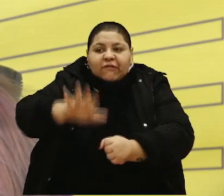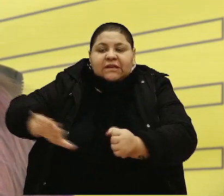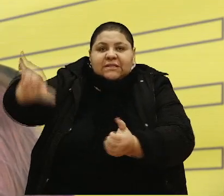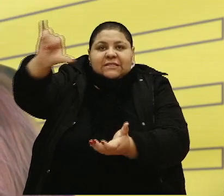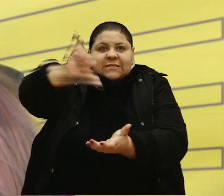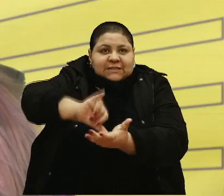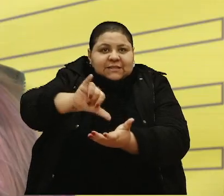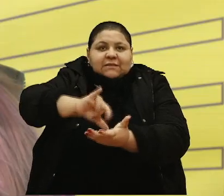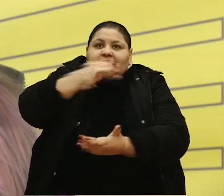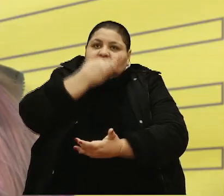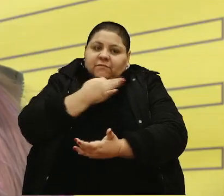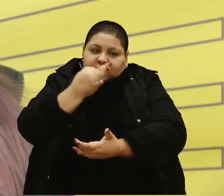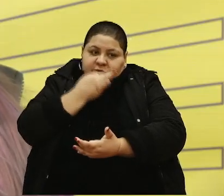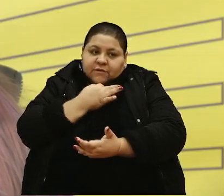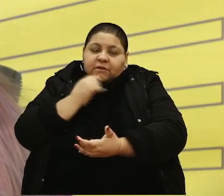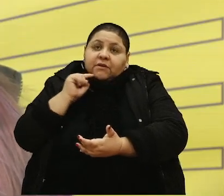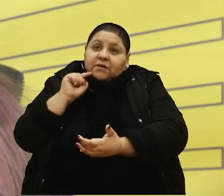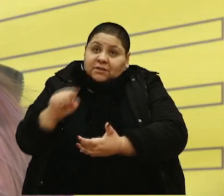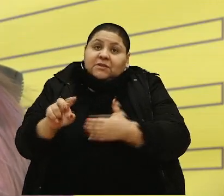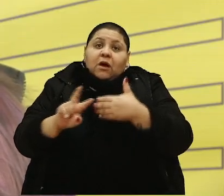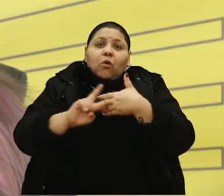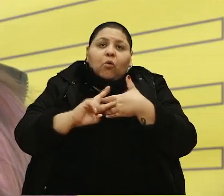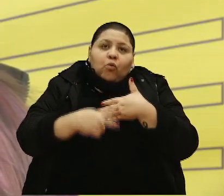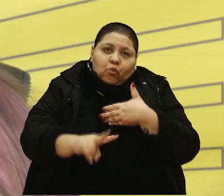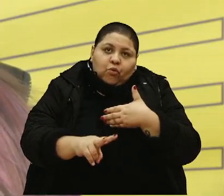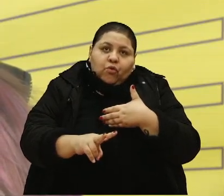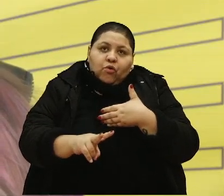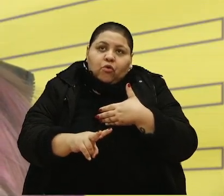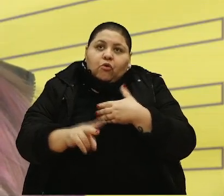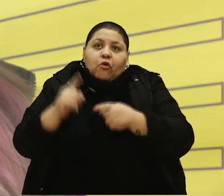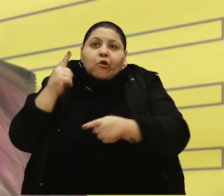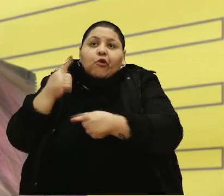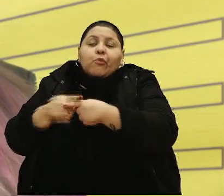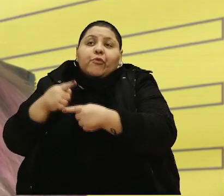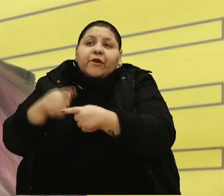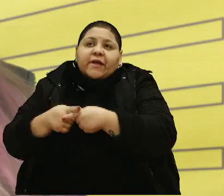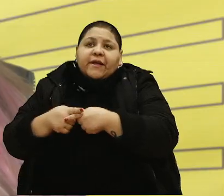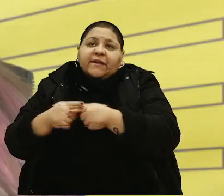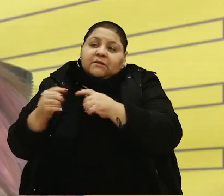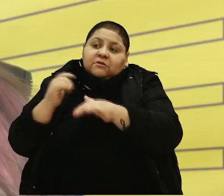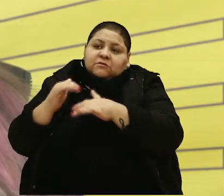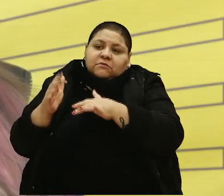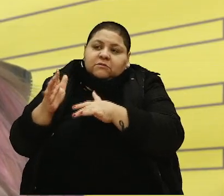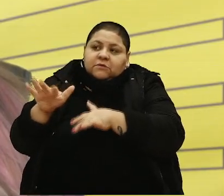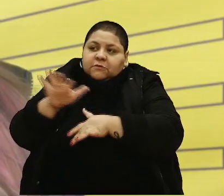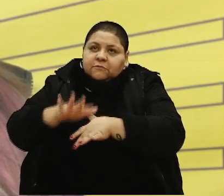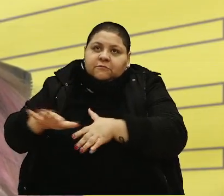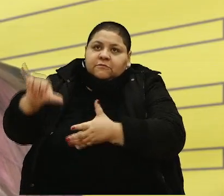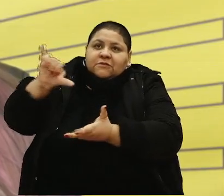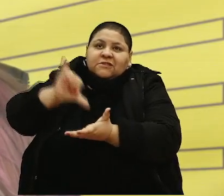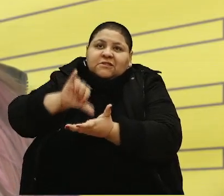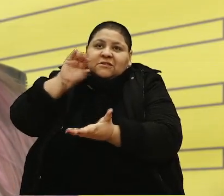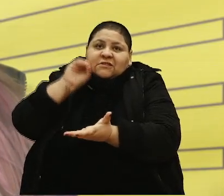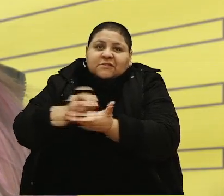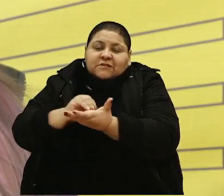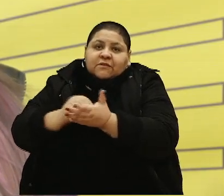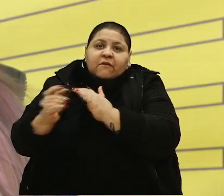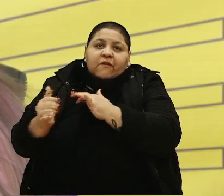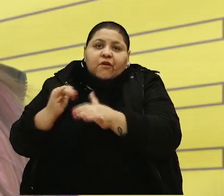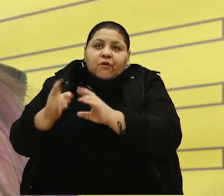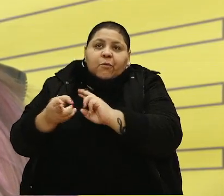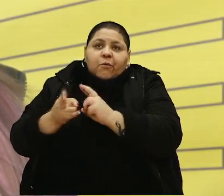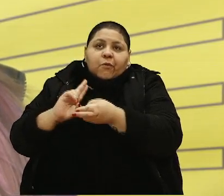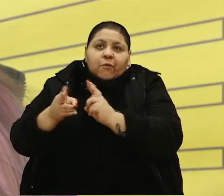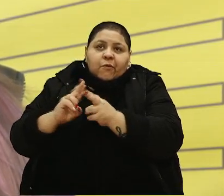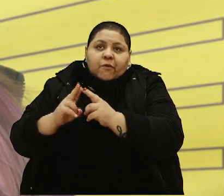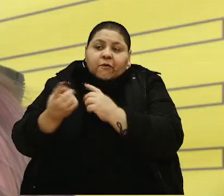central do município. Isso é a consequência. A causa desse grande fluxo de veículos na área central é a falta de mobilidade urbana